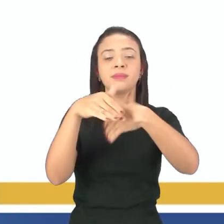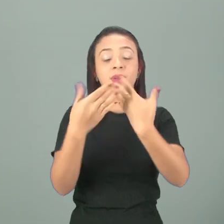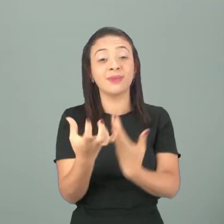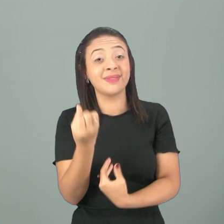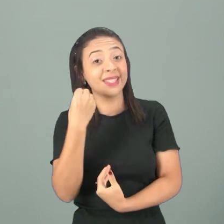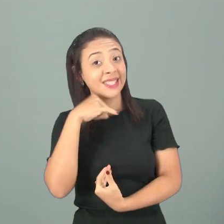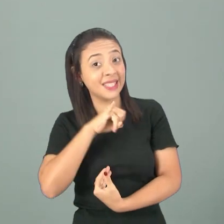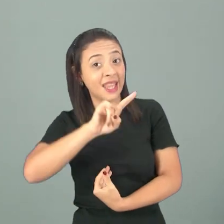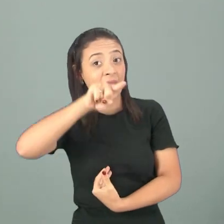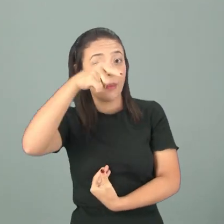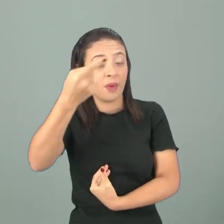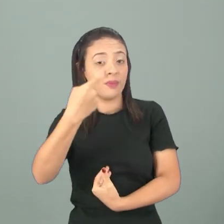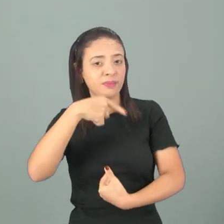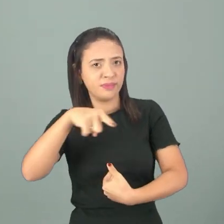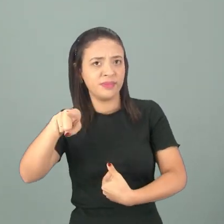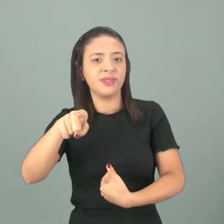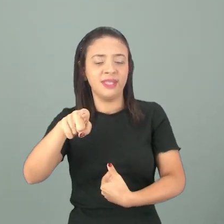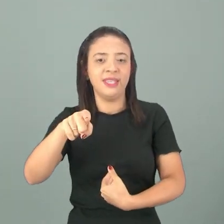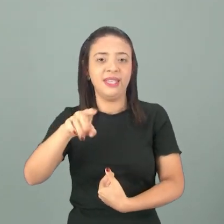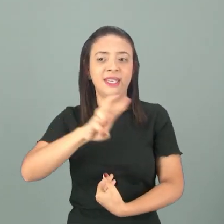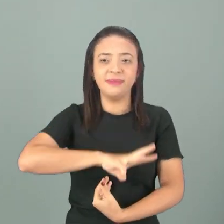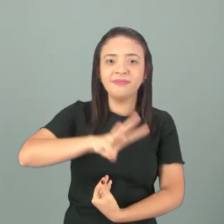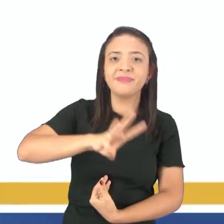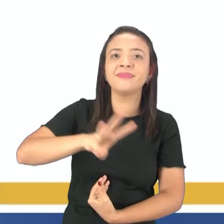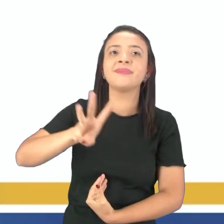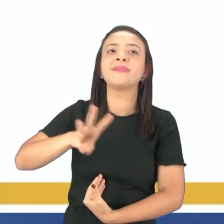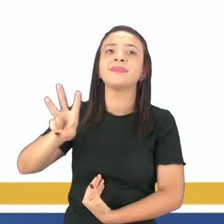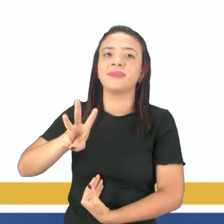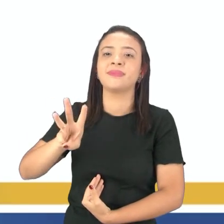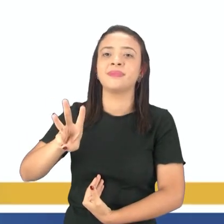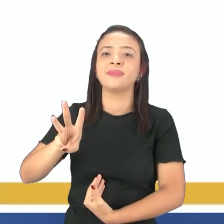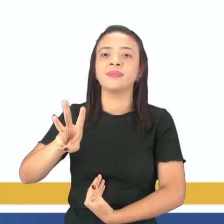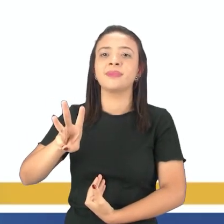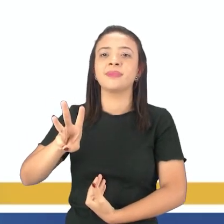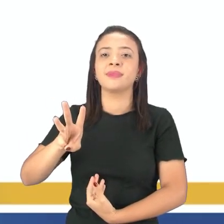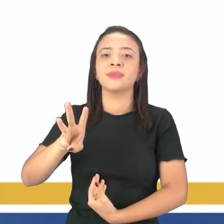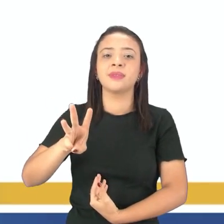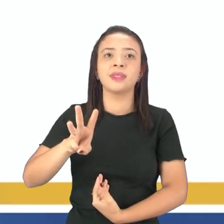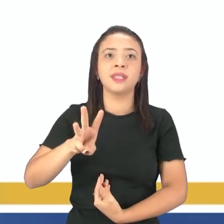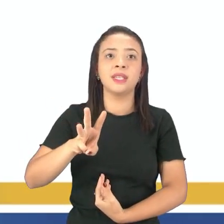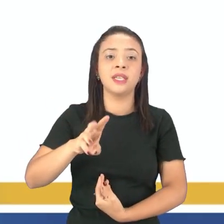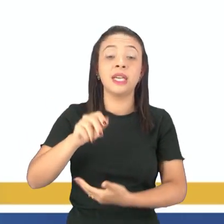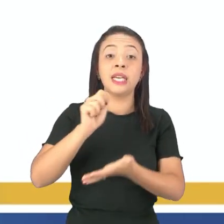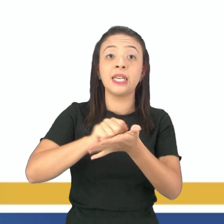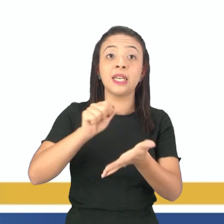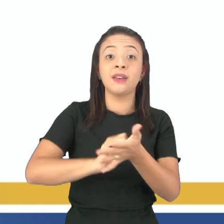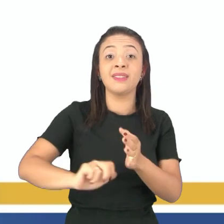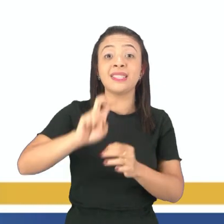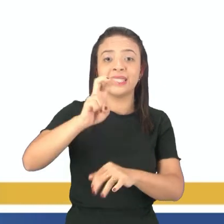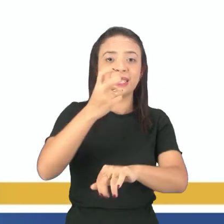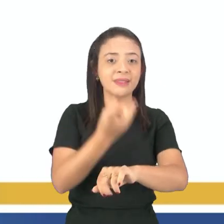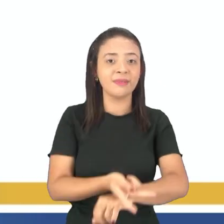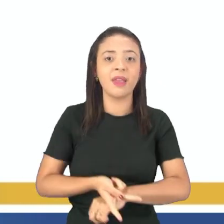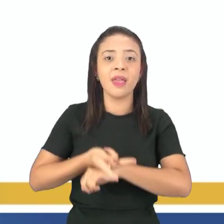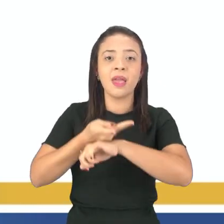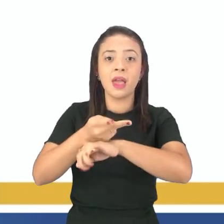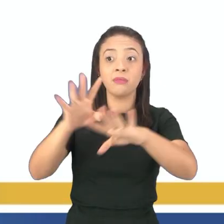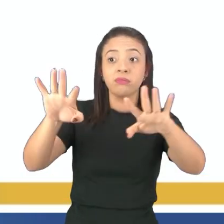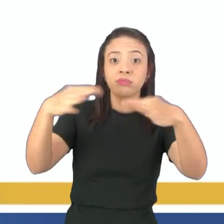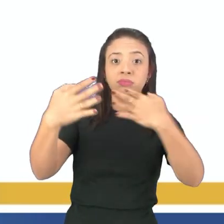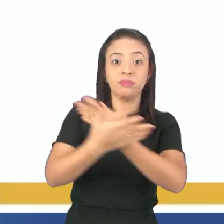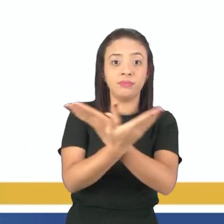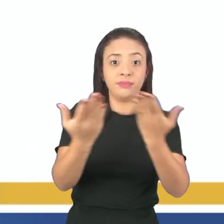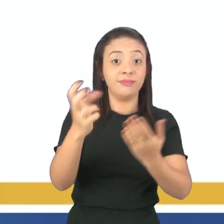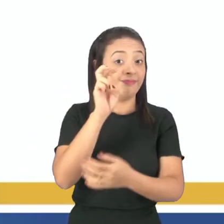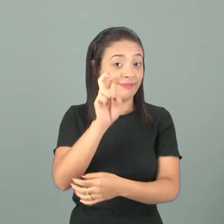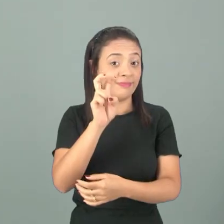vocês puderem depois, acessem aí a página do Guinness World Records e escreva 5 recordes que mais chamaram a atenção de vocês.